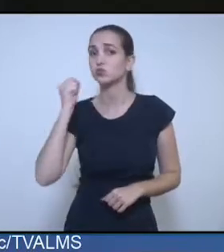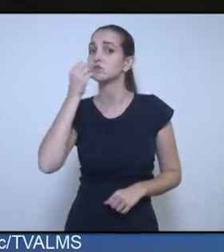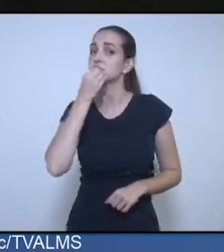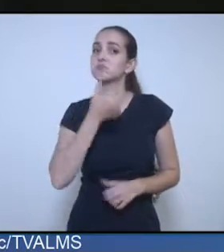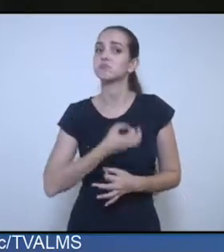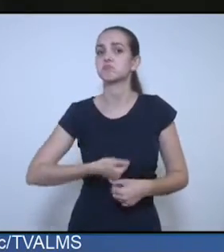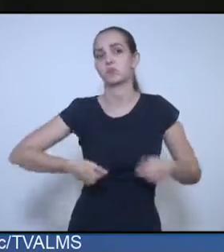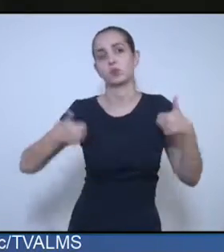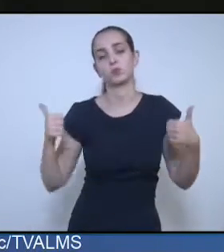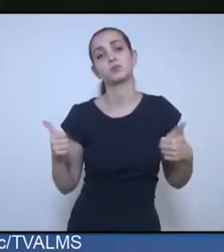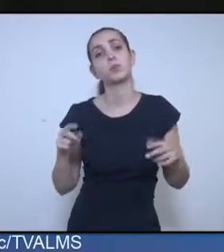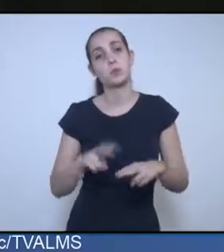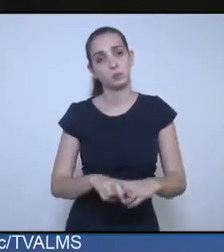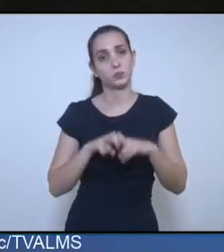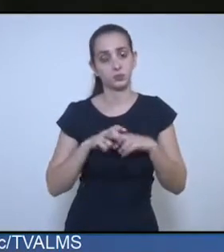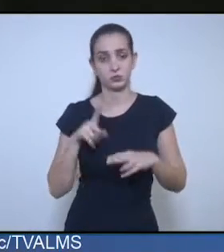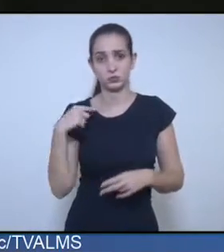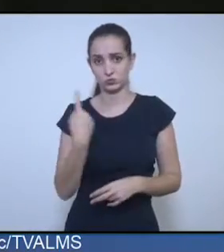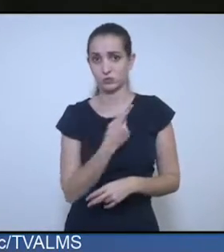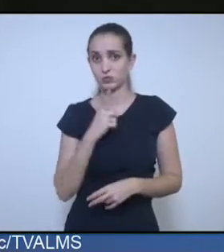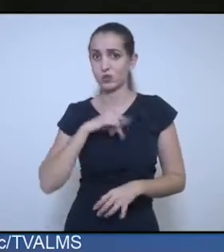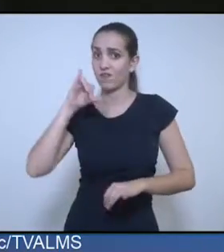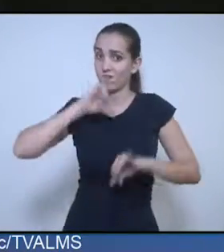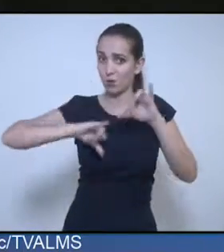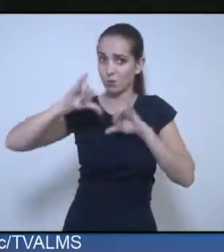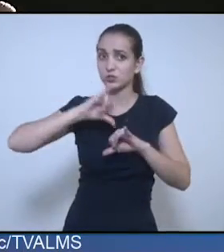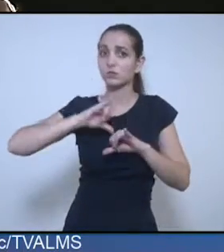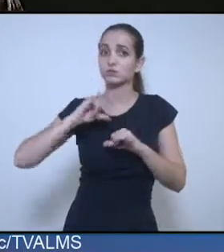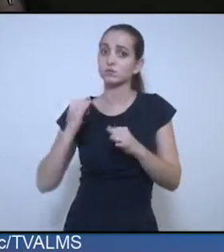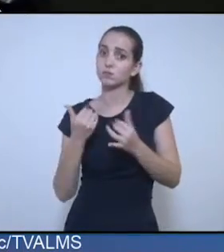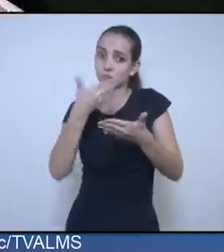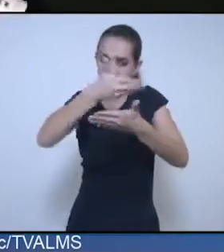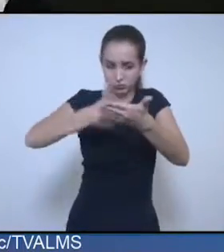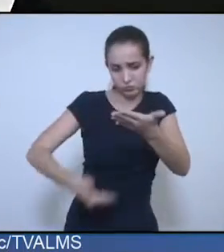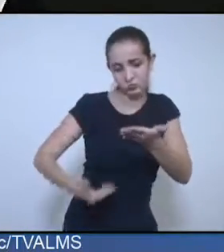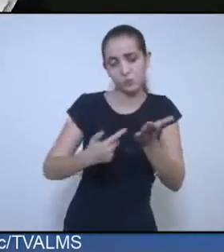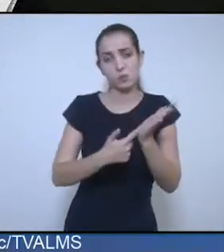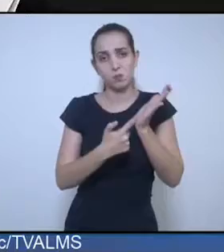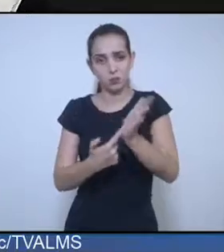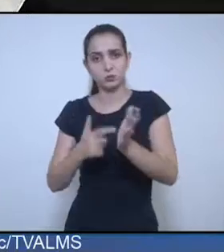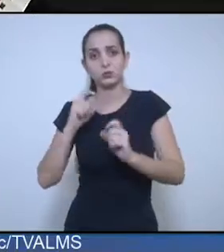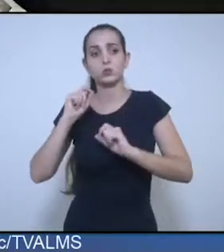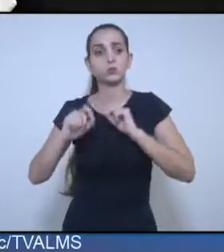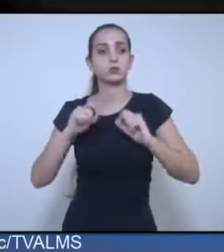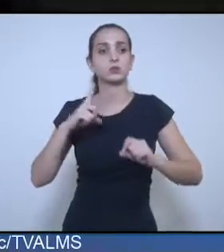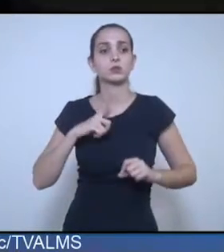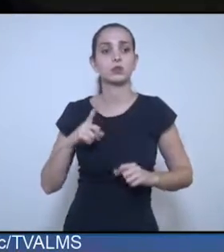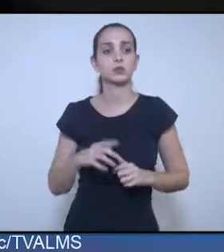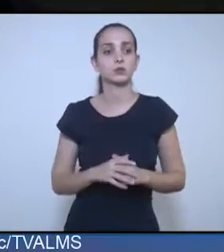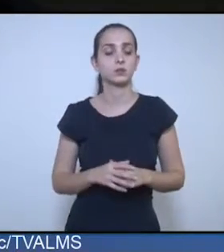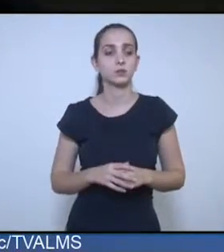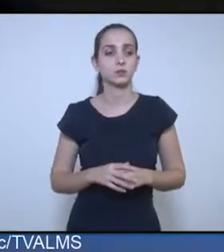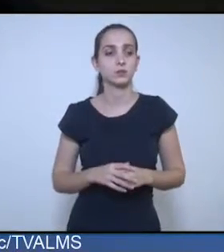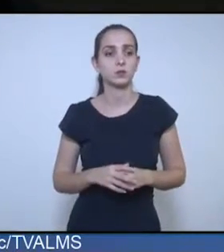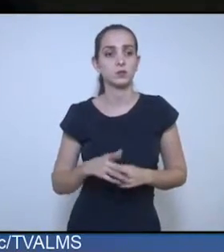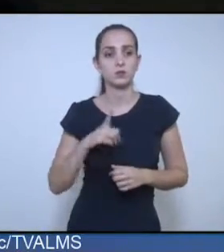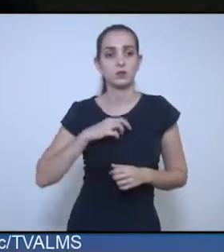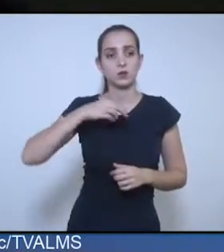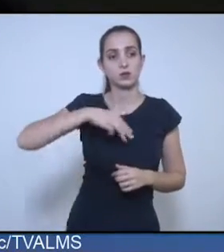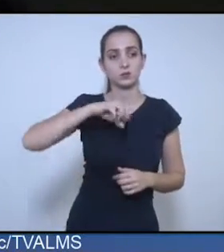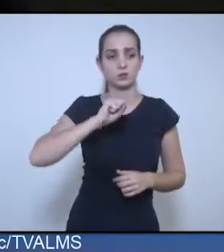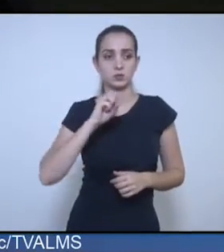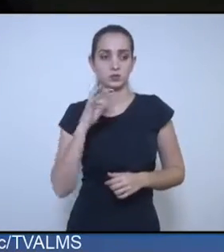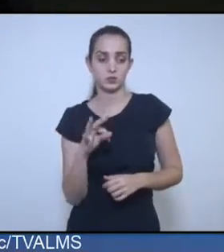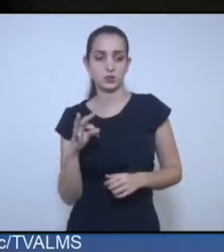essa feira. Então, nós temos aqui no nosso informativo que prova que a reforma agrária é viável. Está aqui, ó. O MST